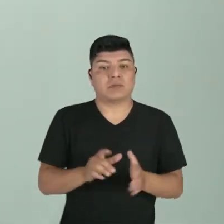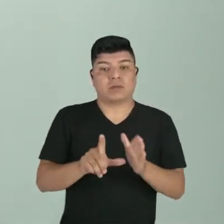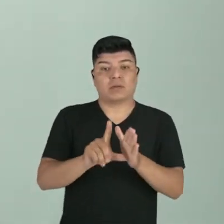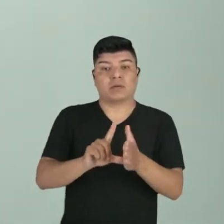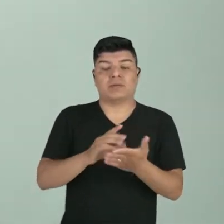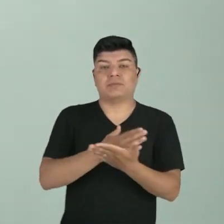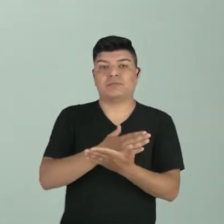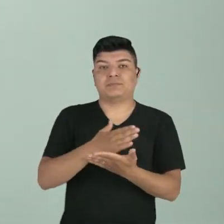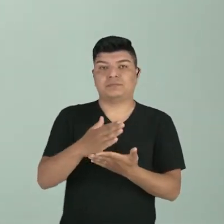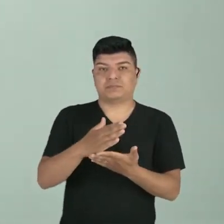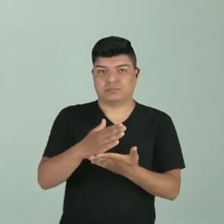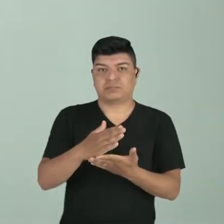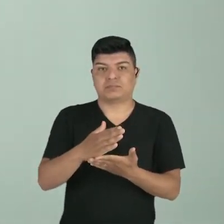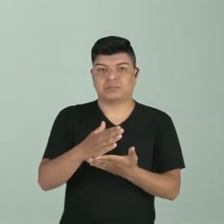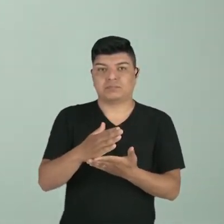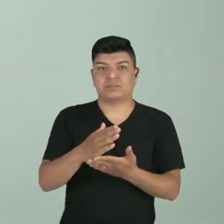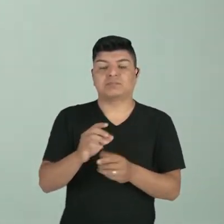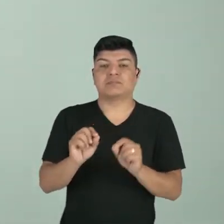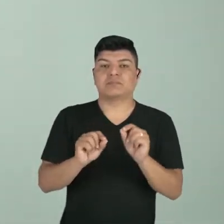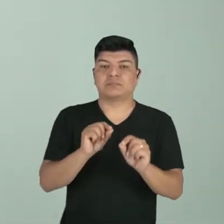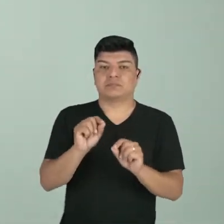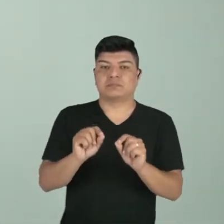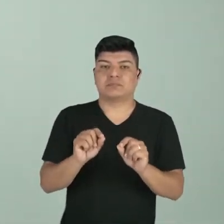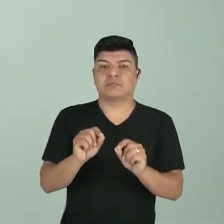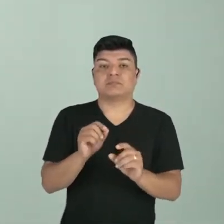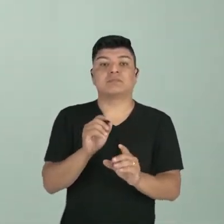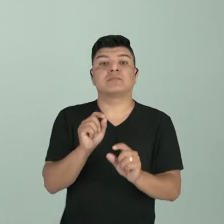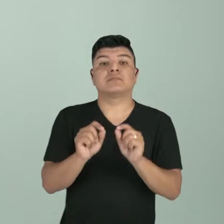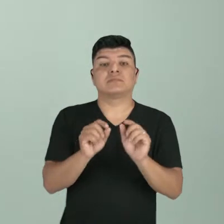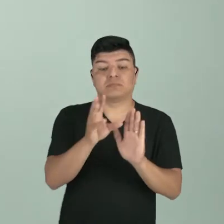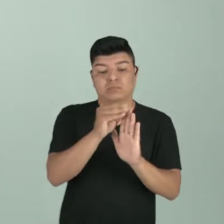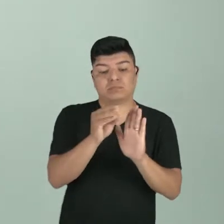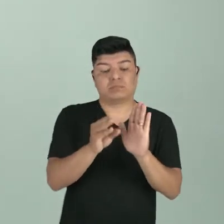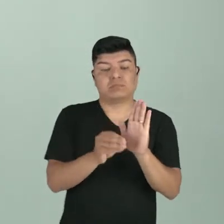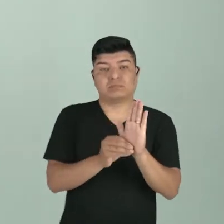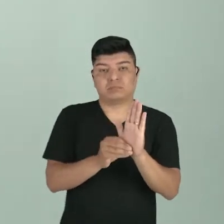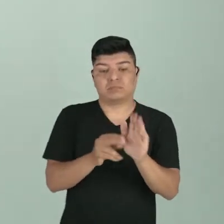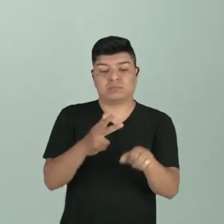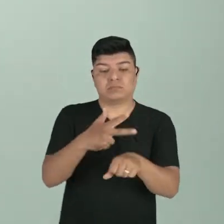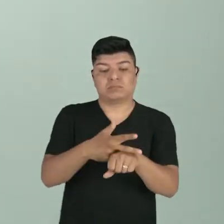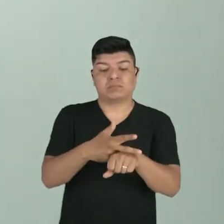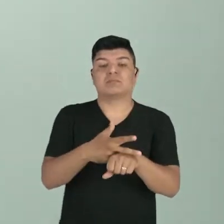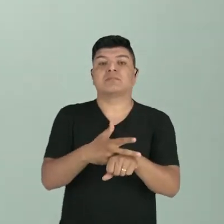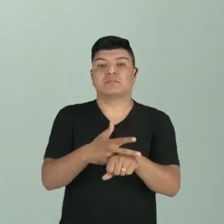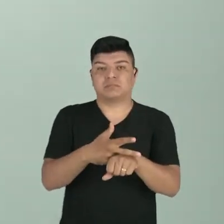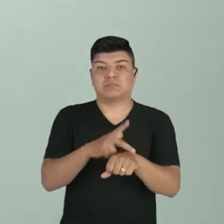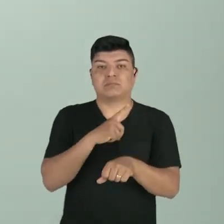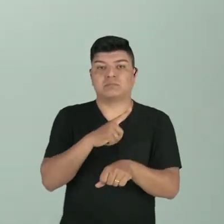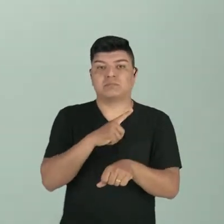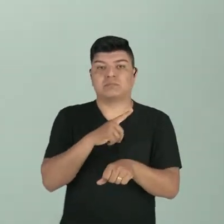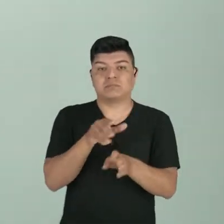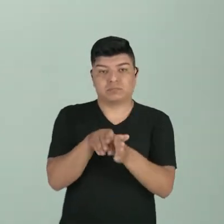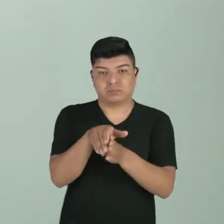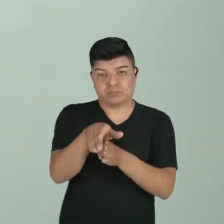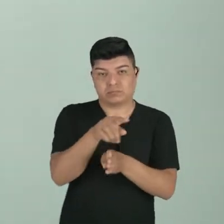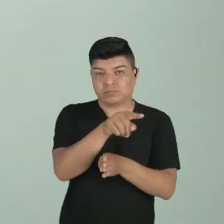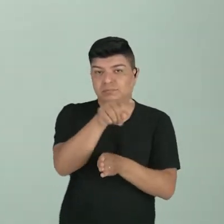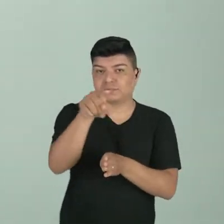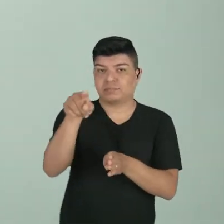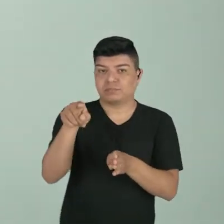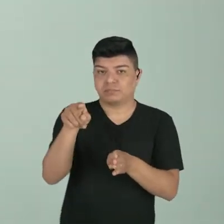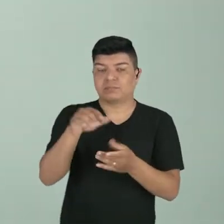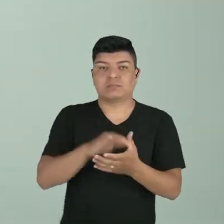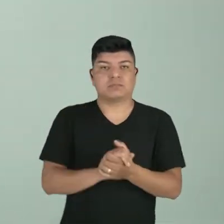de começar as considerações a respeito do conteúdo da nossa videoaula, eu tenho uma recomendação para